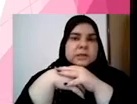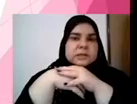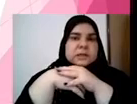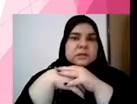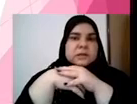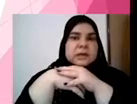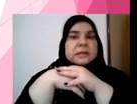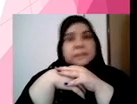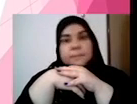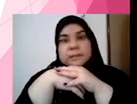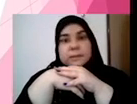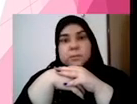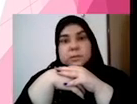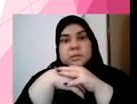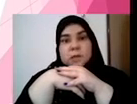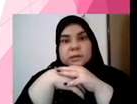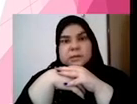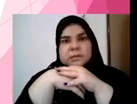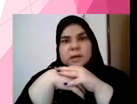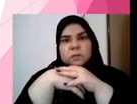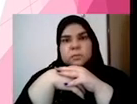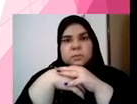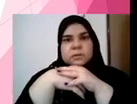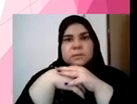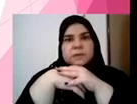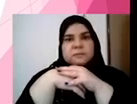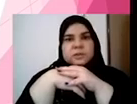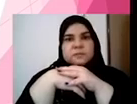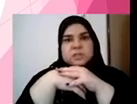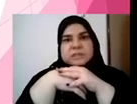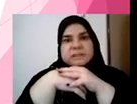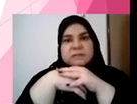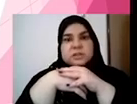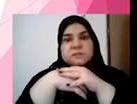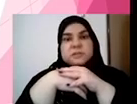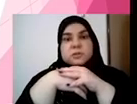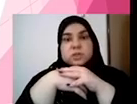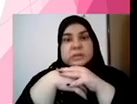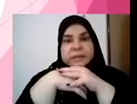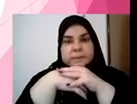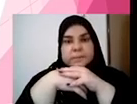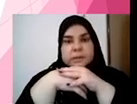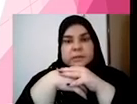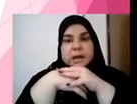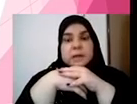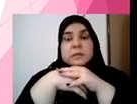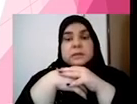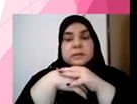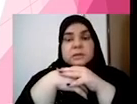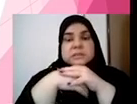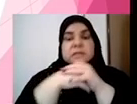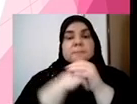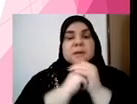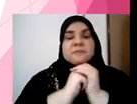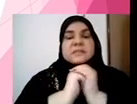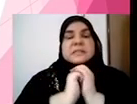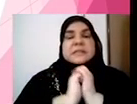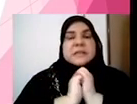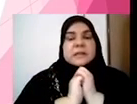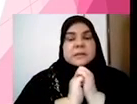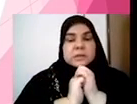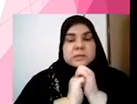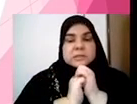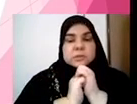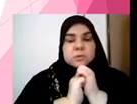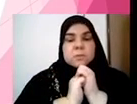Só que assim, ele também tem muitas ordens. É um número também que fica difícil de escrever e difícil de ler, tá? Então, assim, para